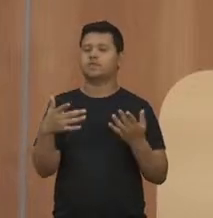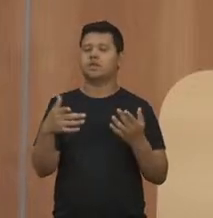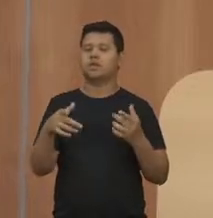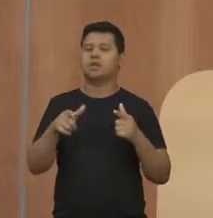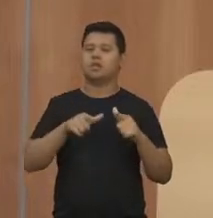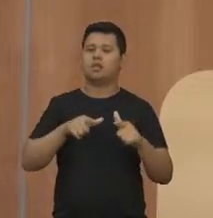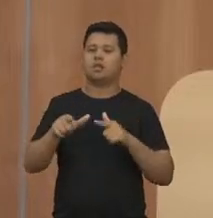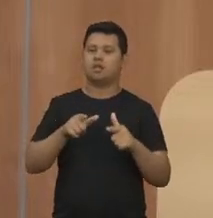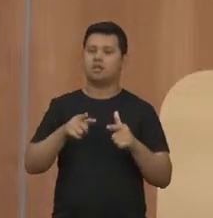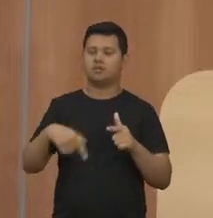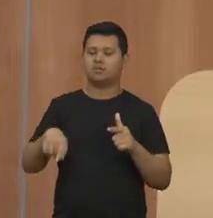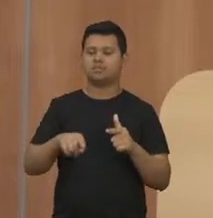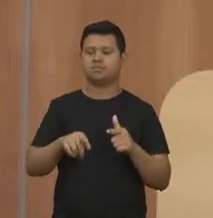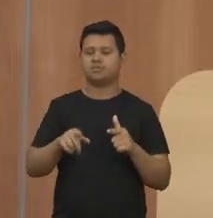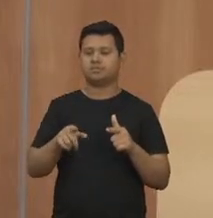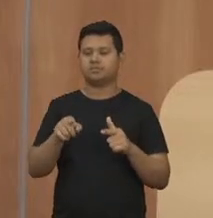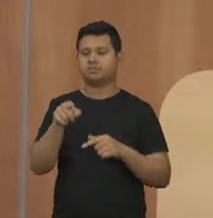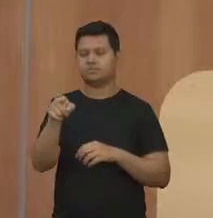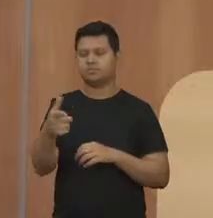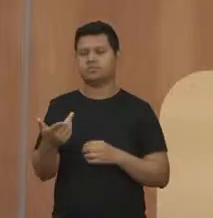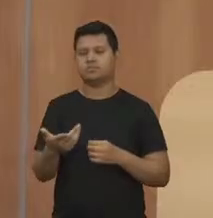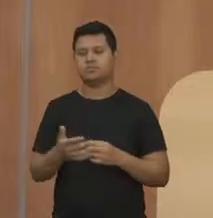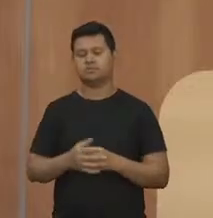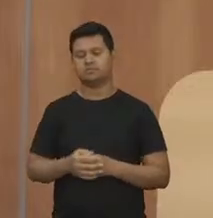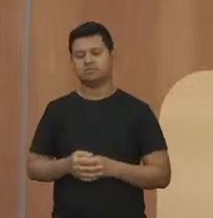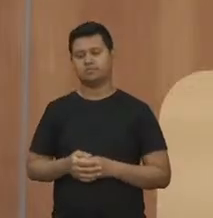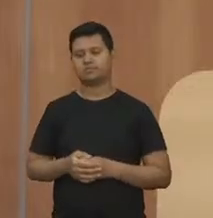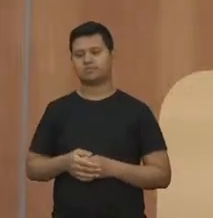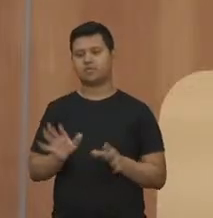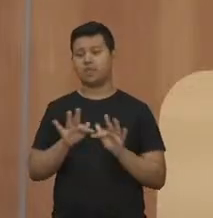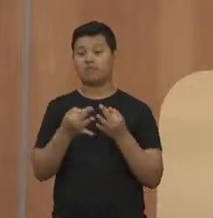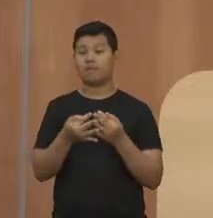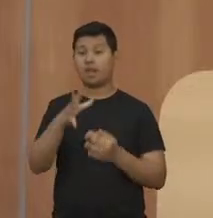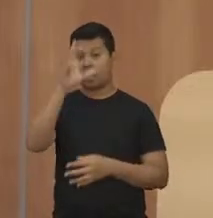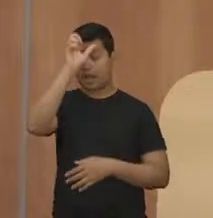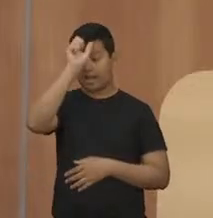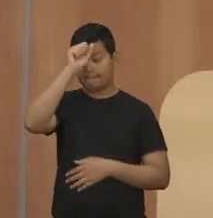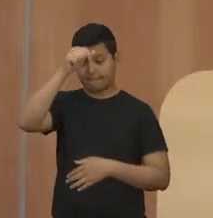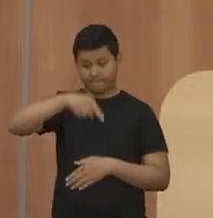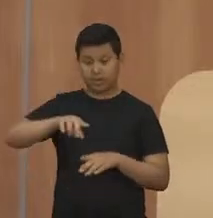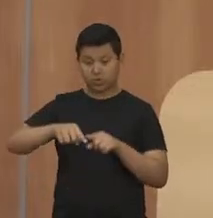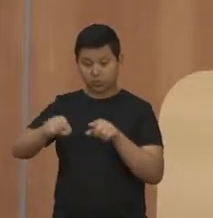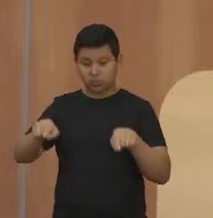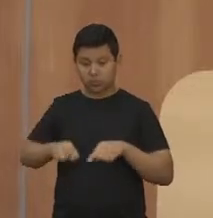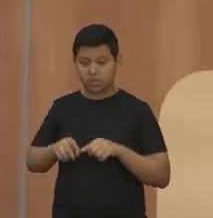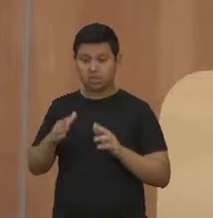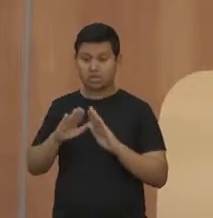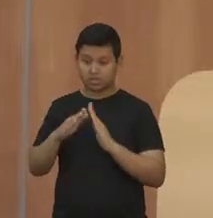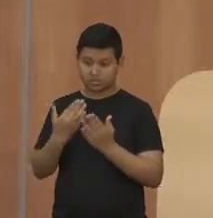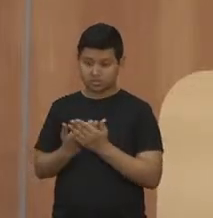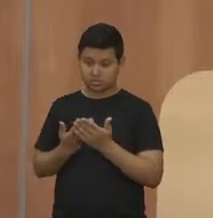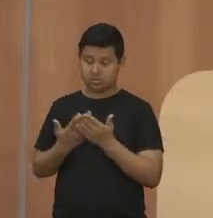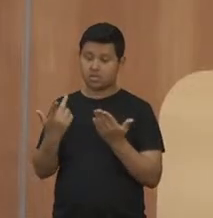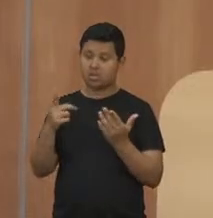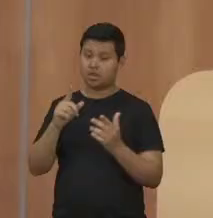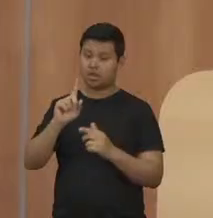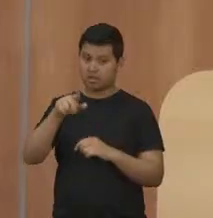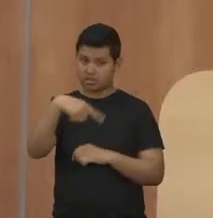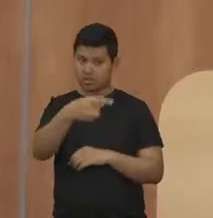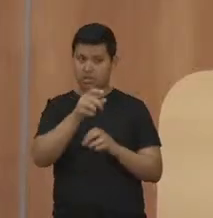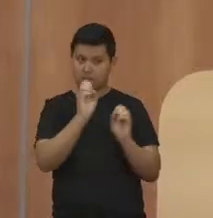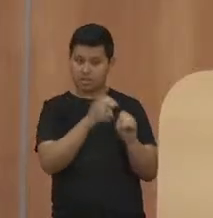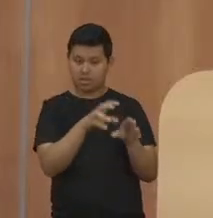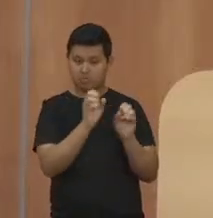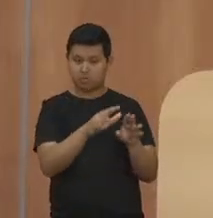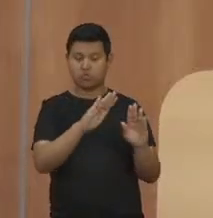de multiplicação para as famílias. Então, o que aprende na sala com a gente, na prática, né, Natasha e Hamilton, elas passam a colocar